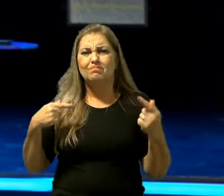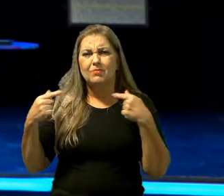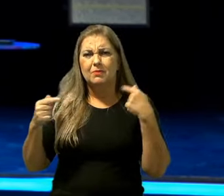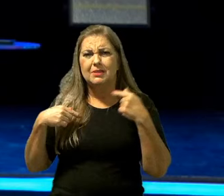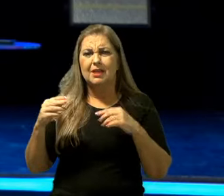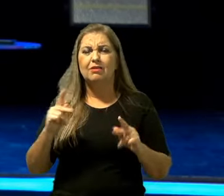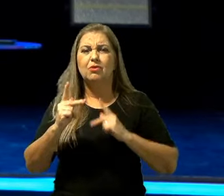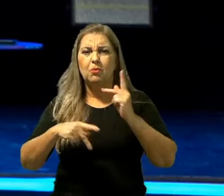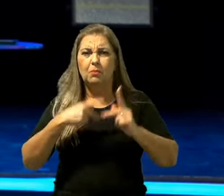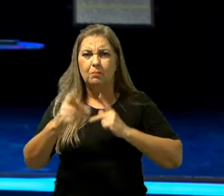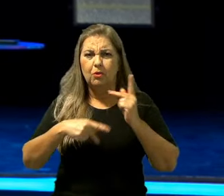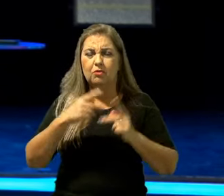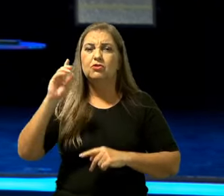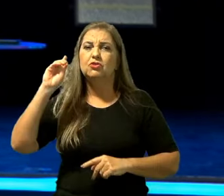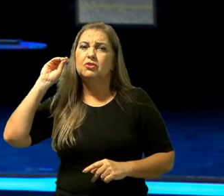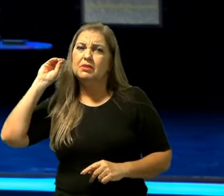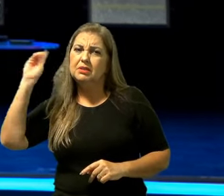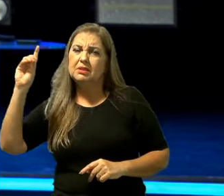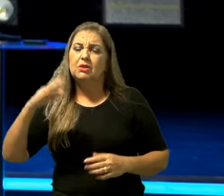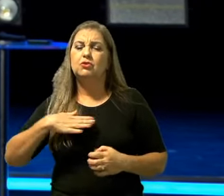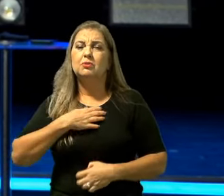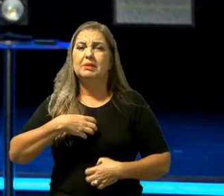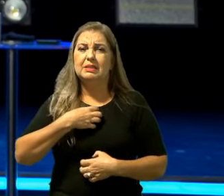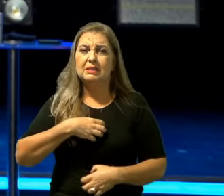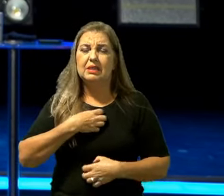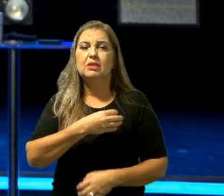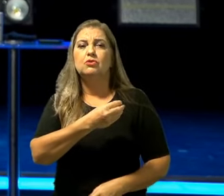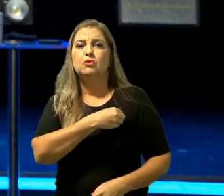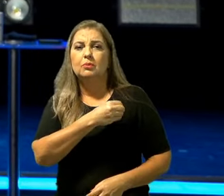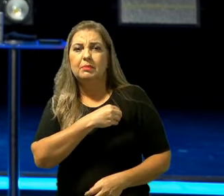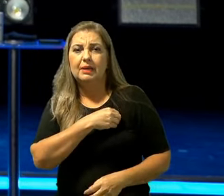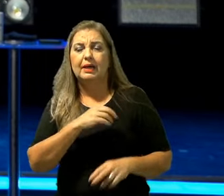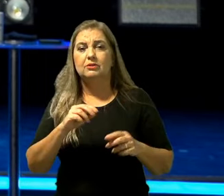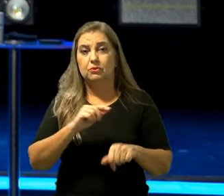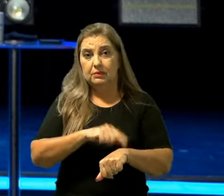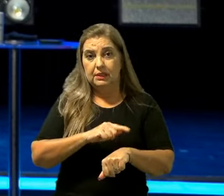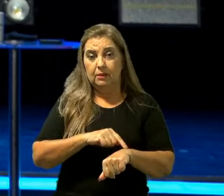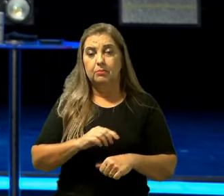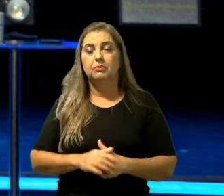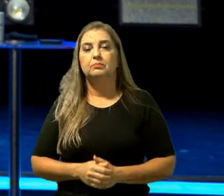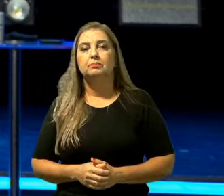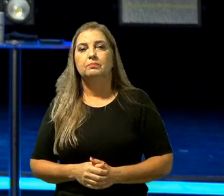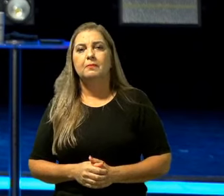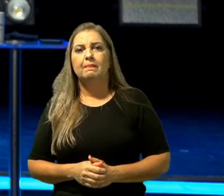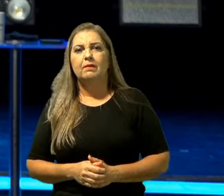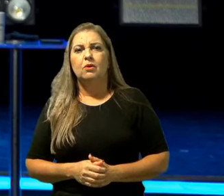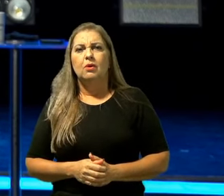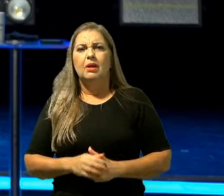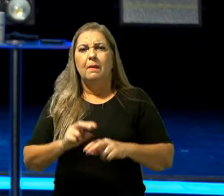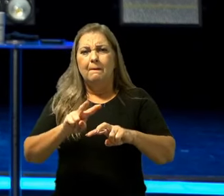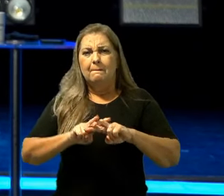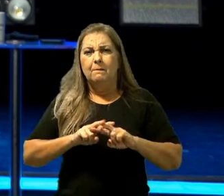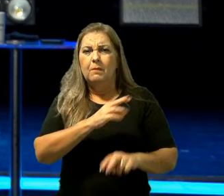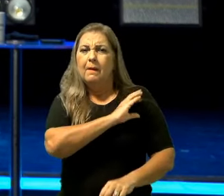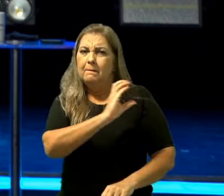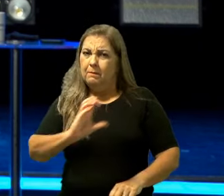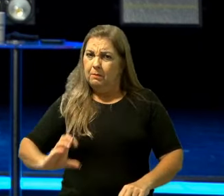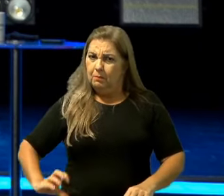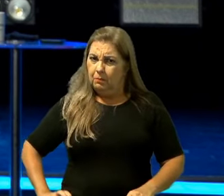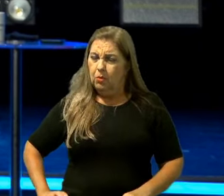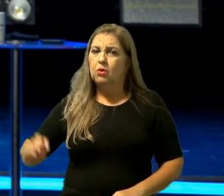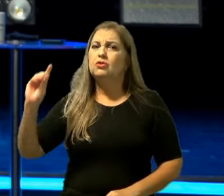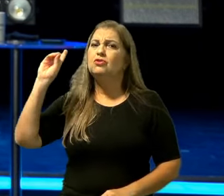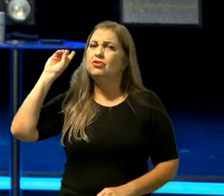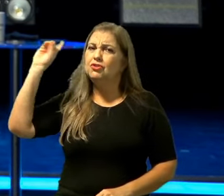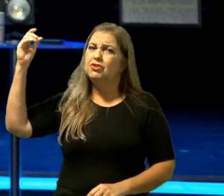a desfrutar os prazeres do pecado durante algum tempo. Por amor de Cristo, considerou sua desonra